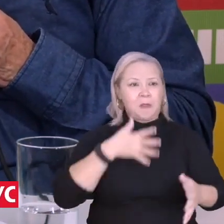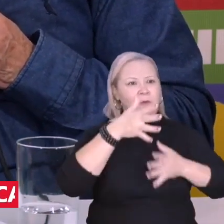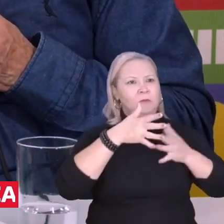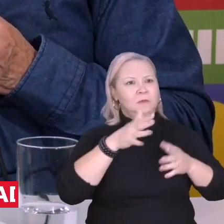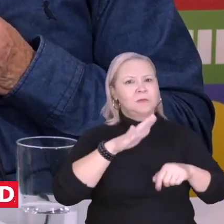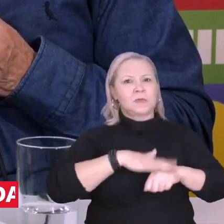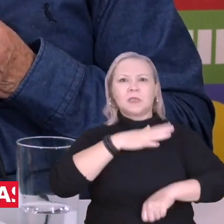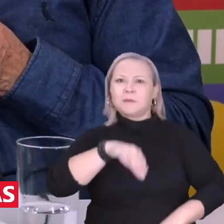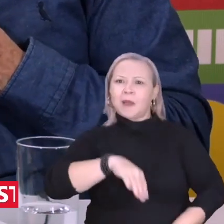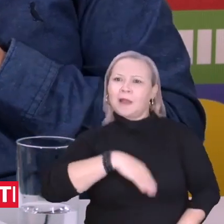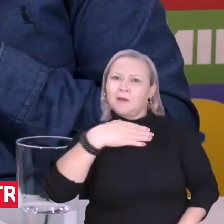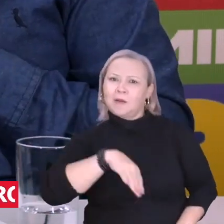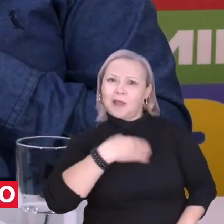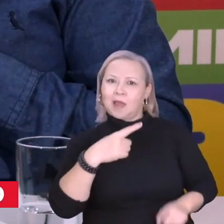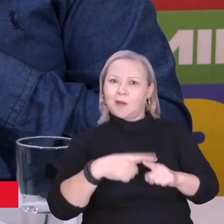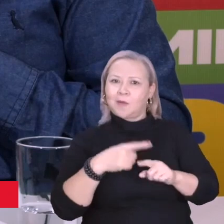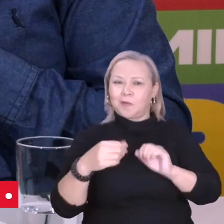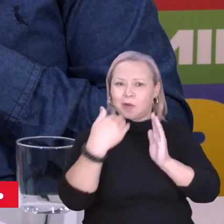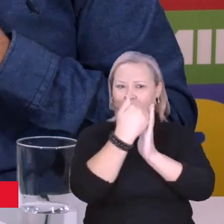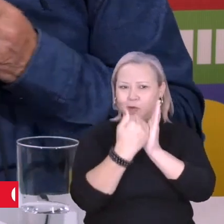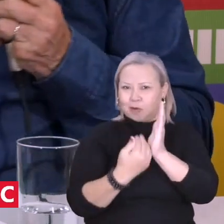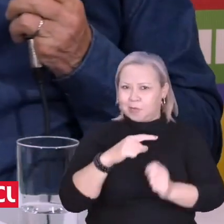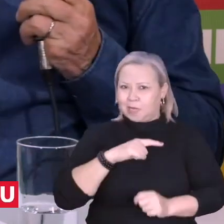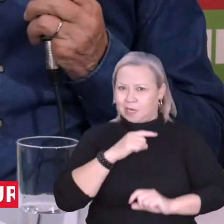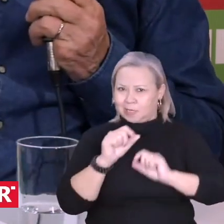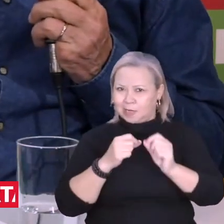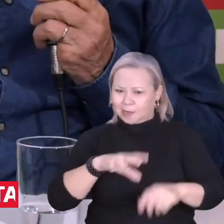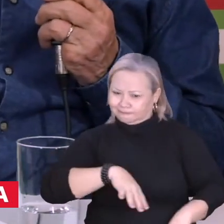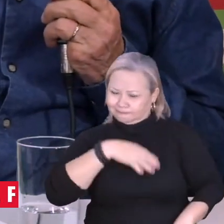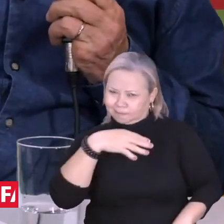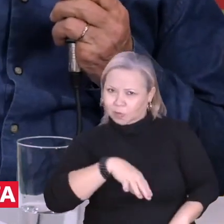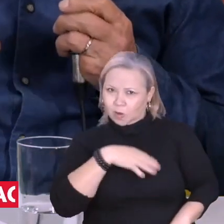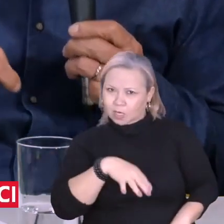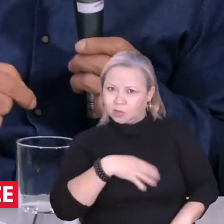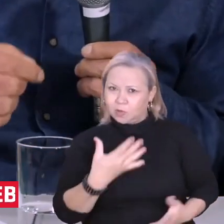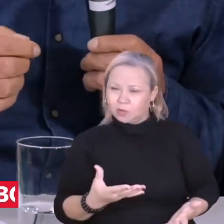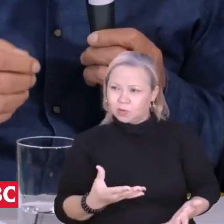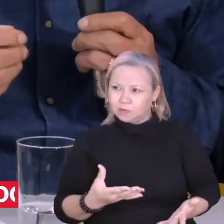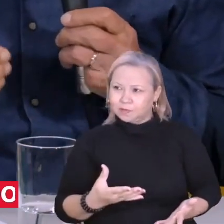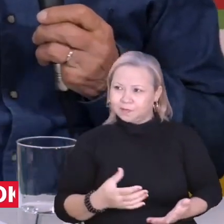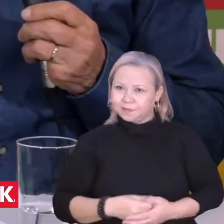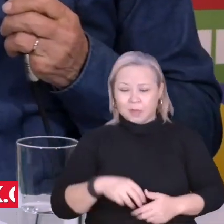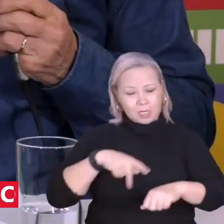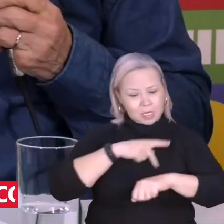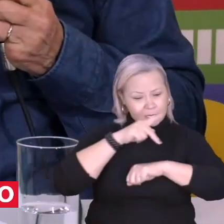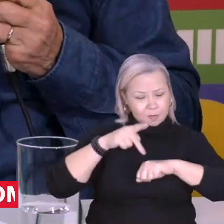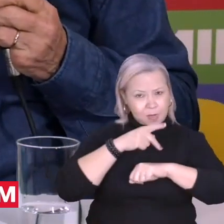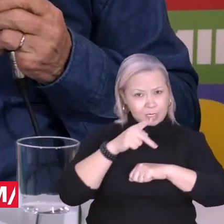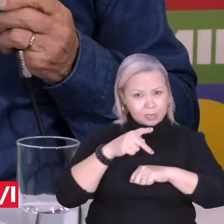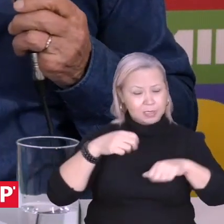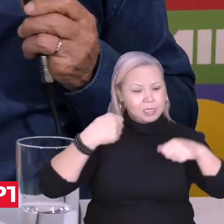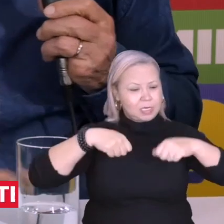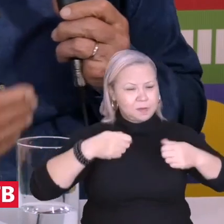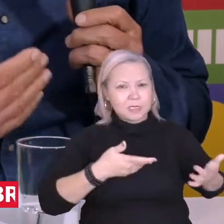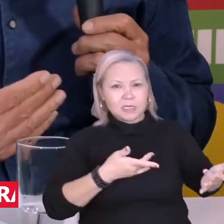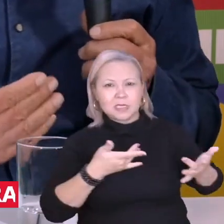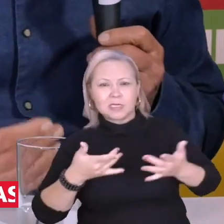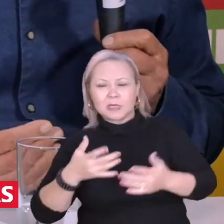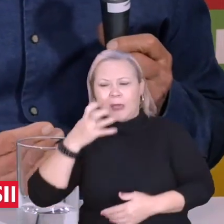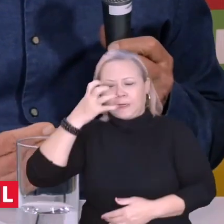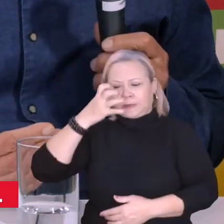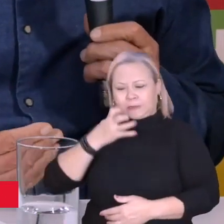unem. O presidente Lula afirmou que a democracia deve ser exercida, mesmo diante de divergências. As